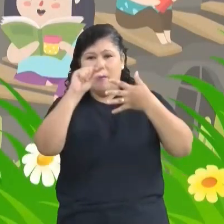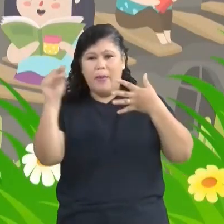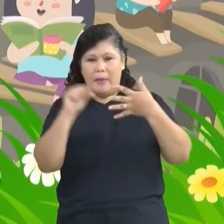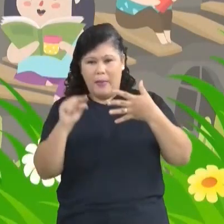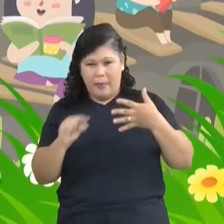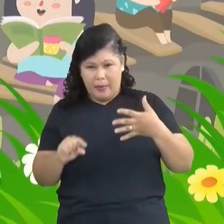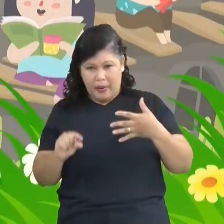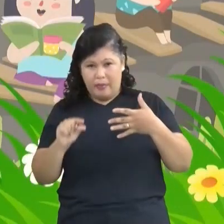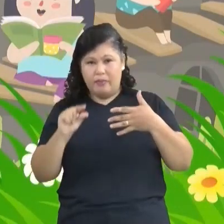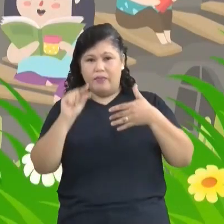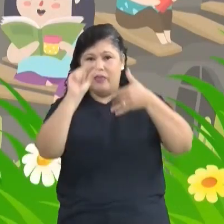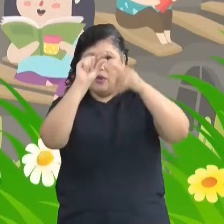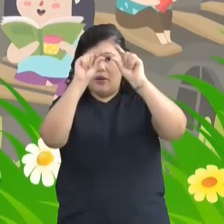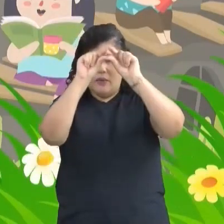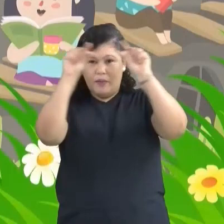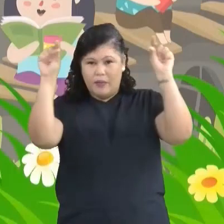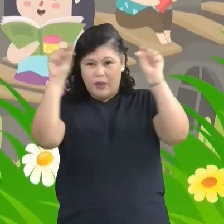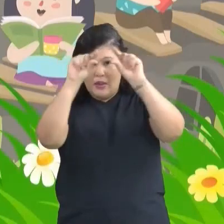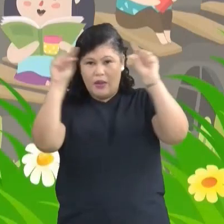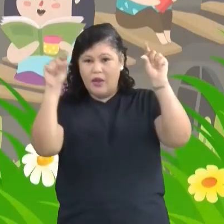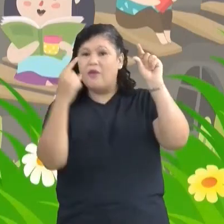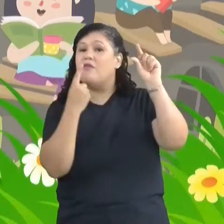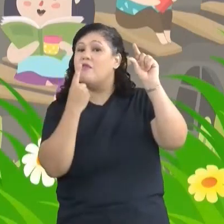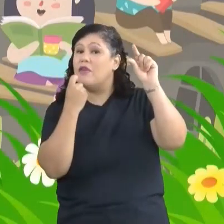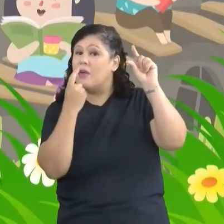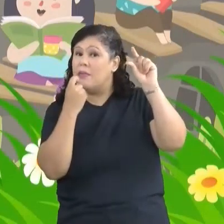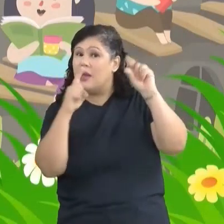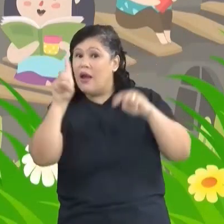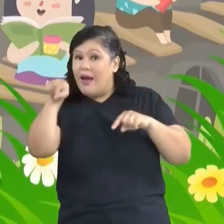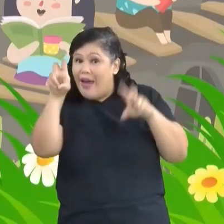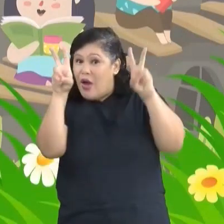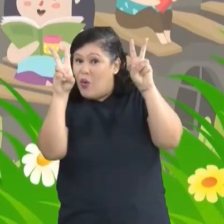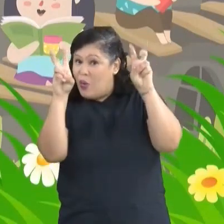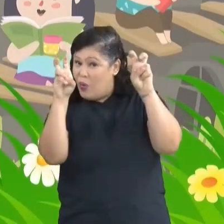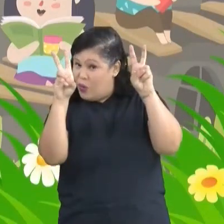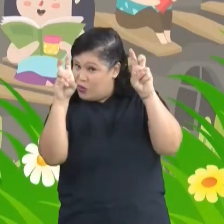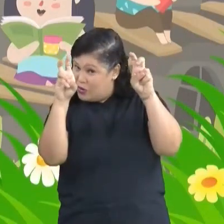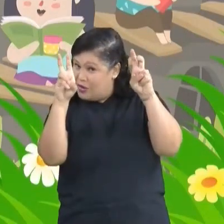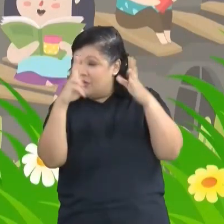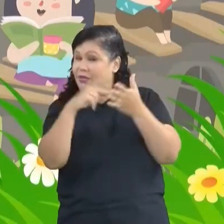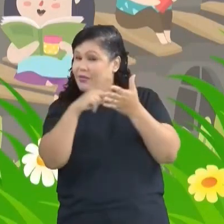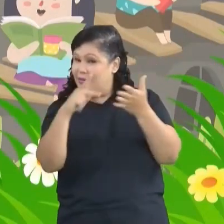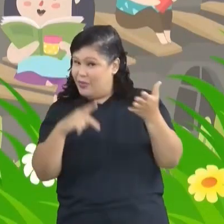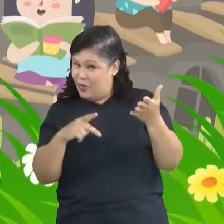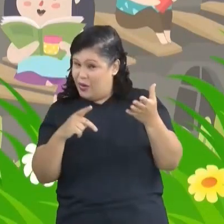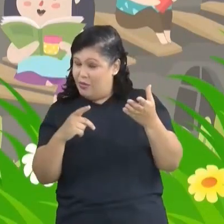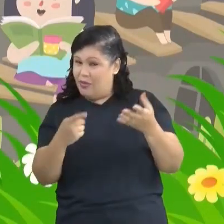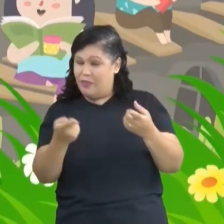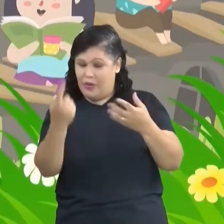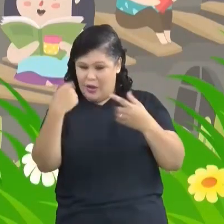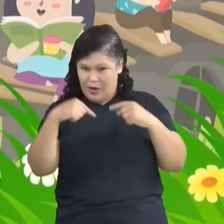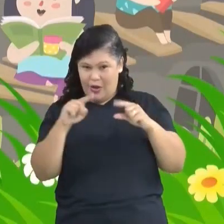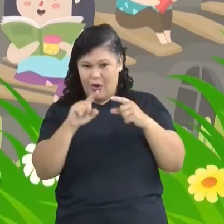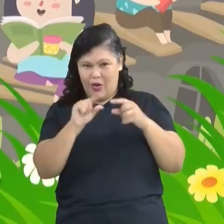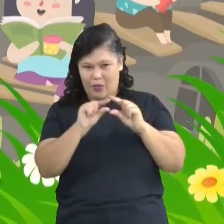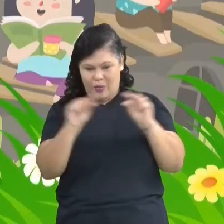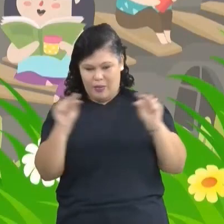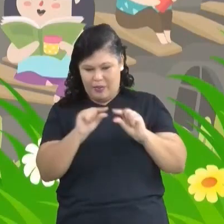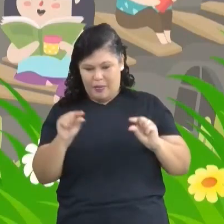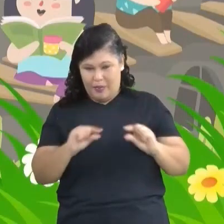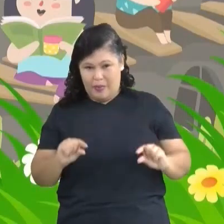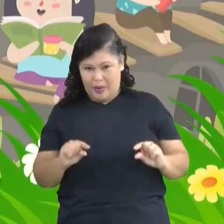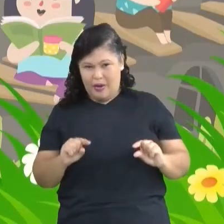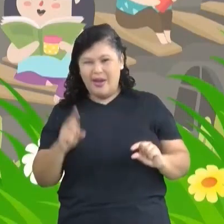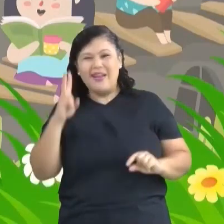vermelho? Essas palavras são o título do poema. E isso daqui, ó, esse texto, como ele se chama? Vocês